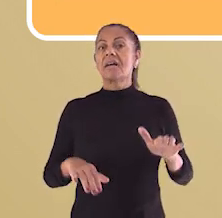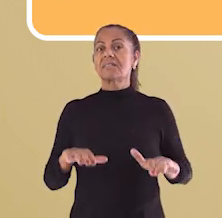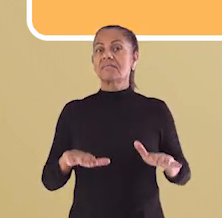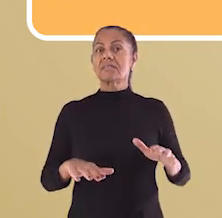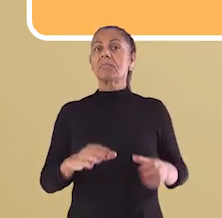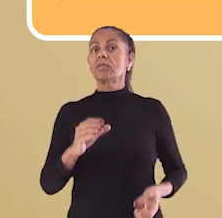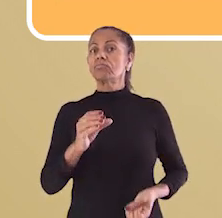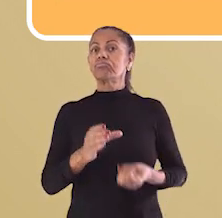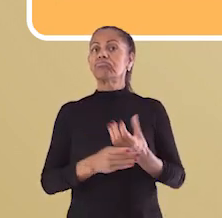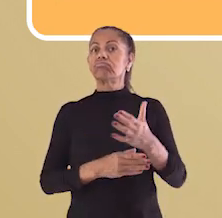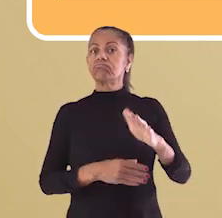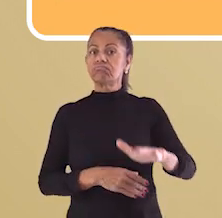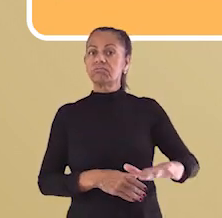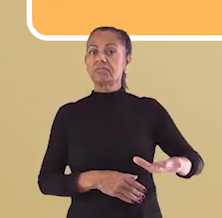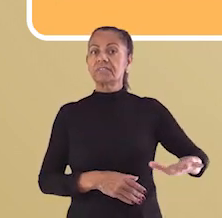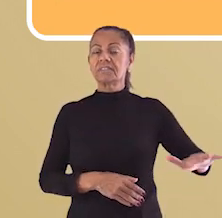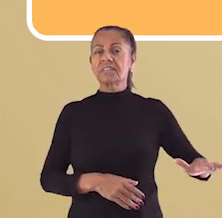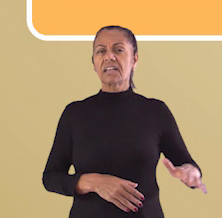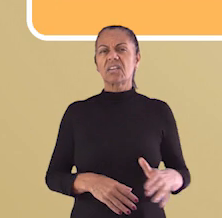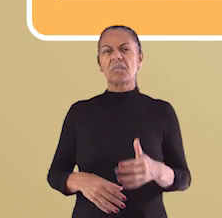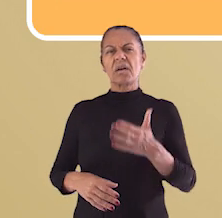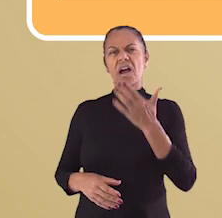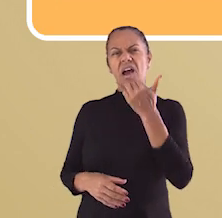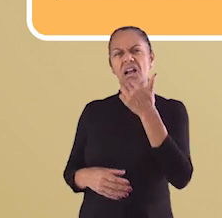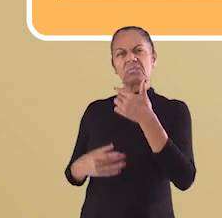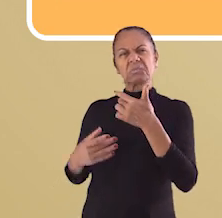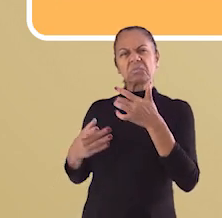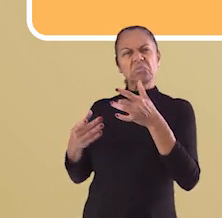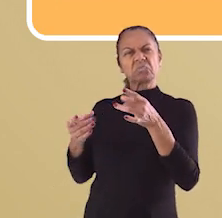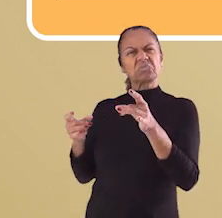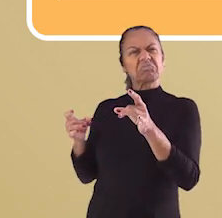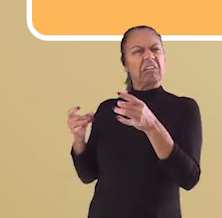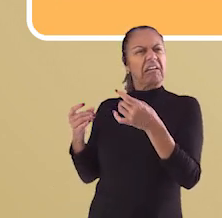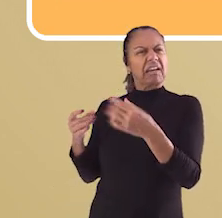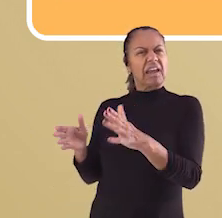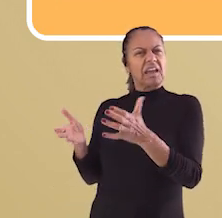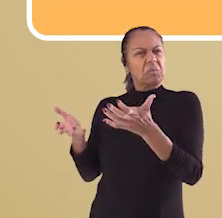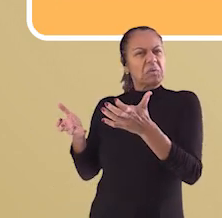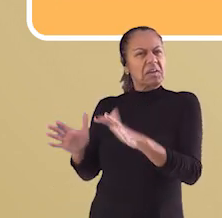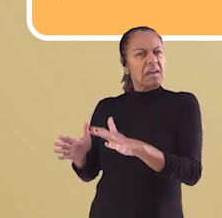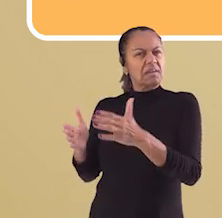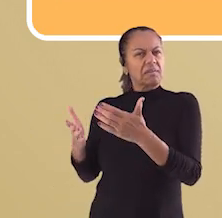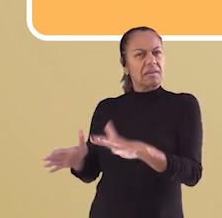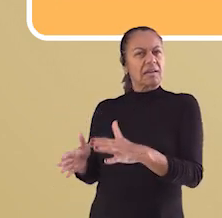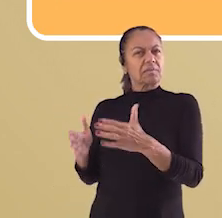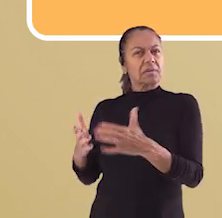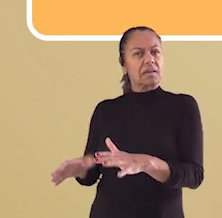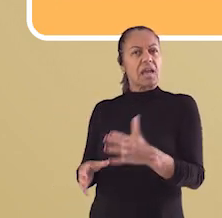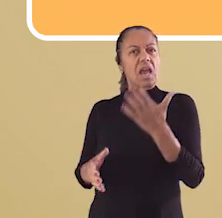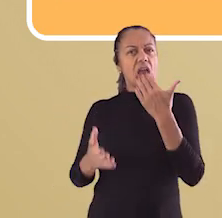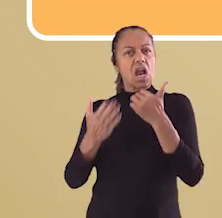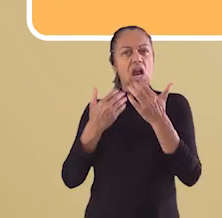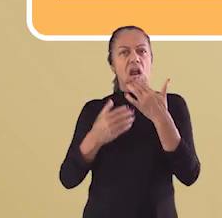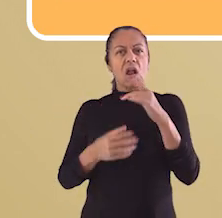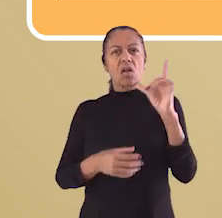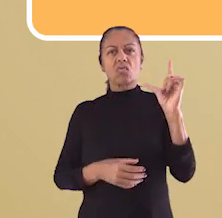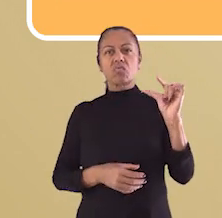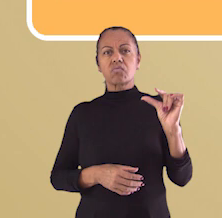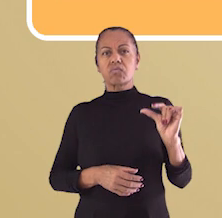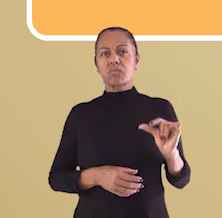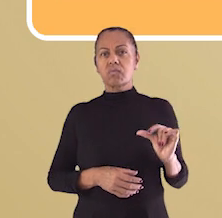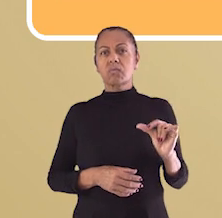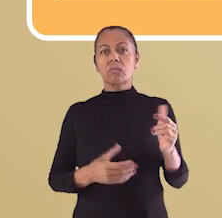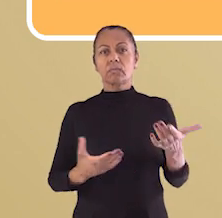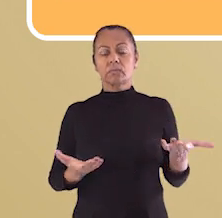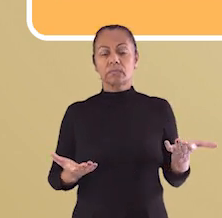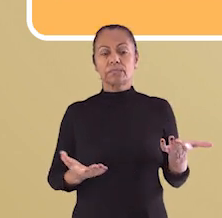peso sempre. Ele pode surgir ainda na infância, quando ocorre a rejeição de alimentos pela pessoa, que se orgulha desse comportamento. Ela acha muito